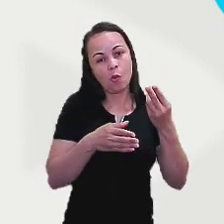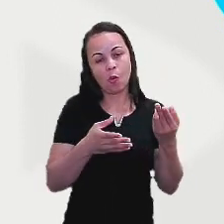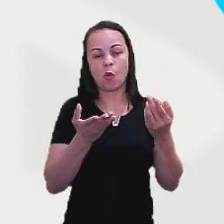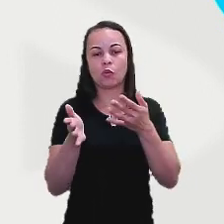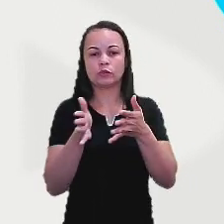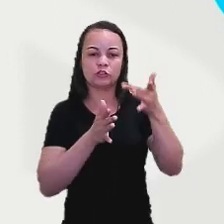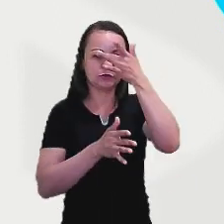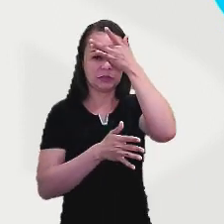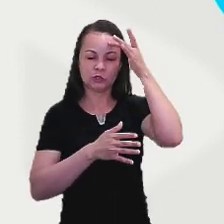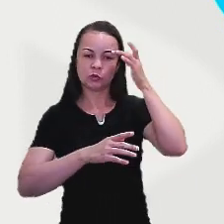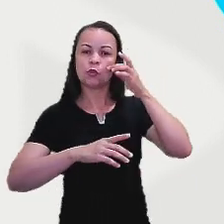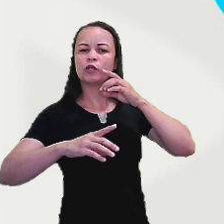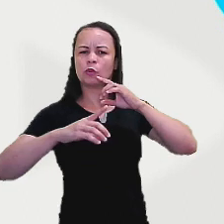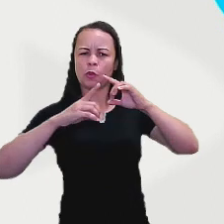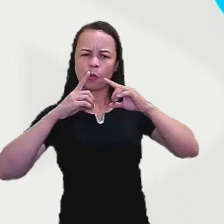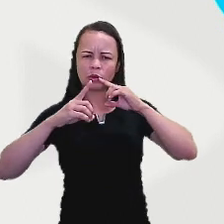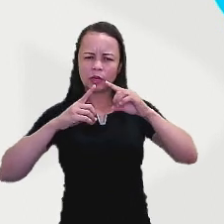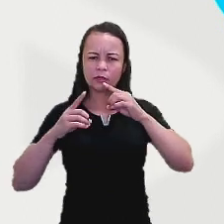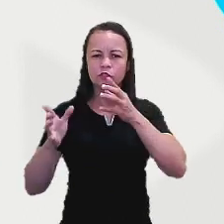interlocutores.